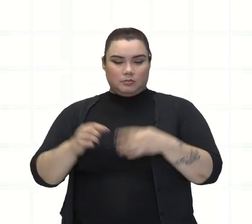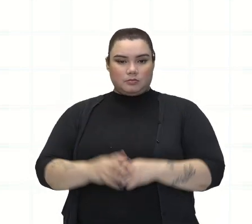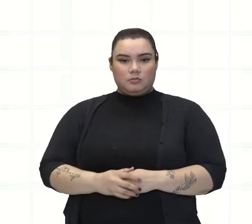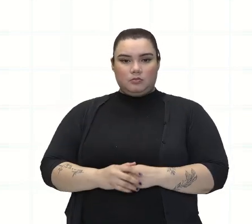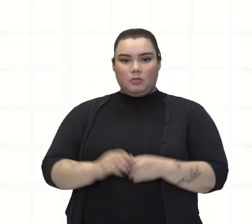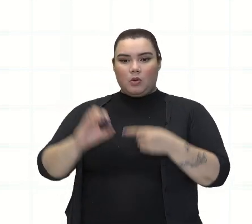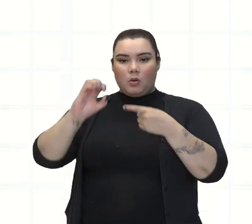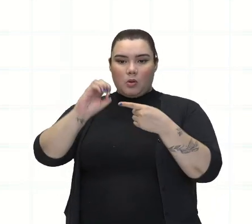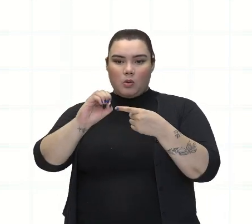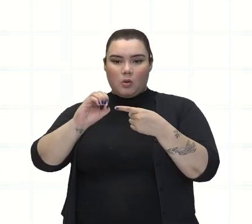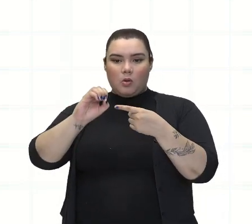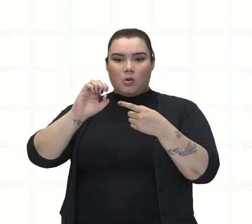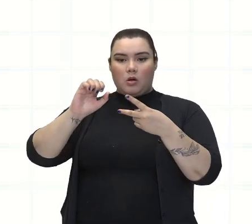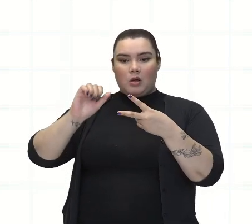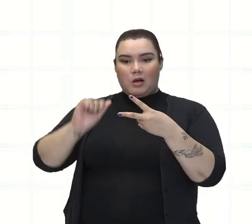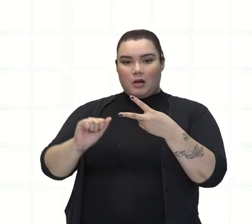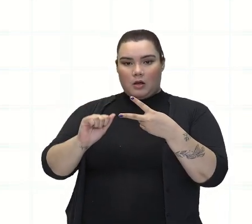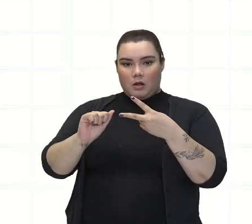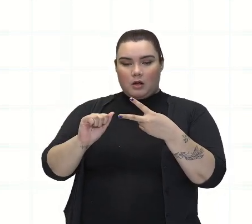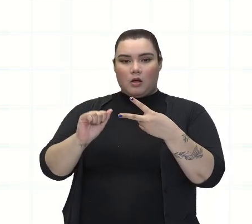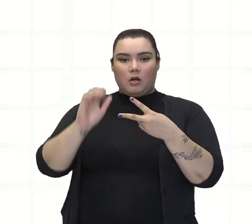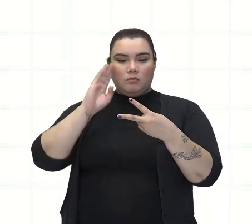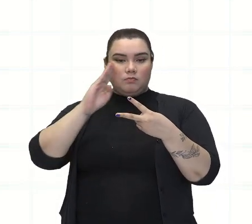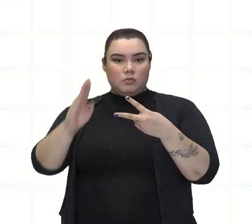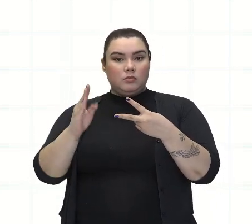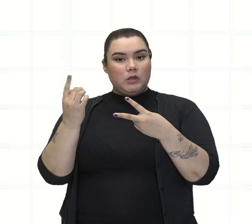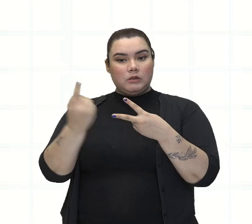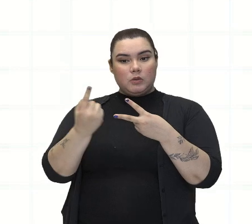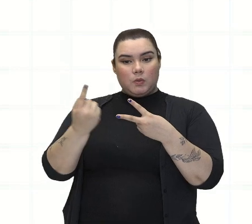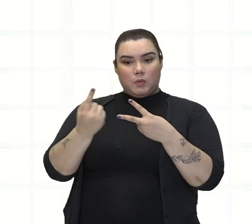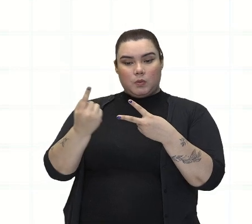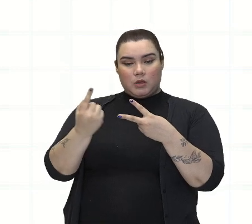OA é para o singular.